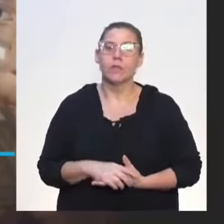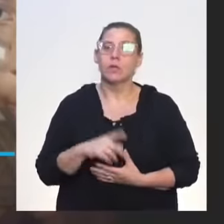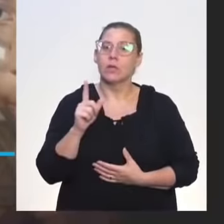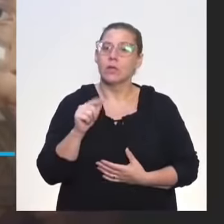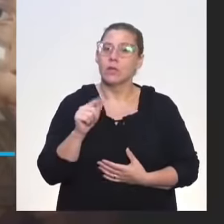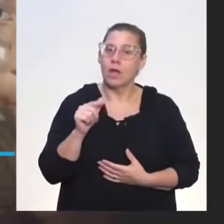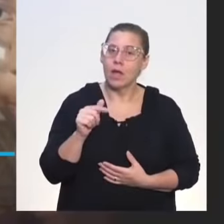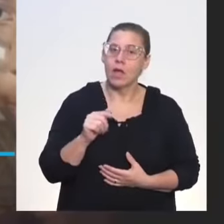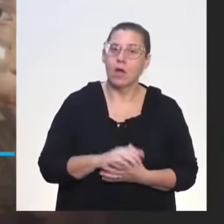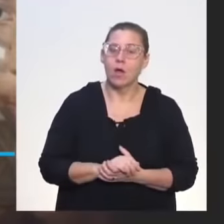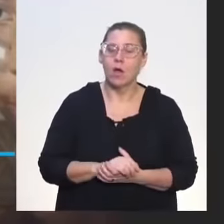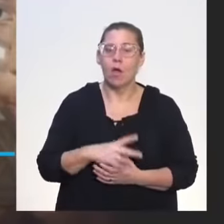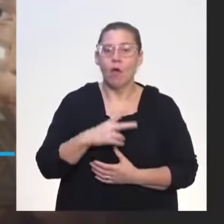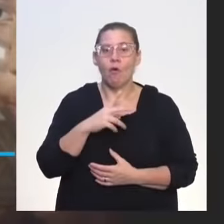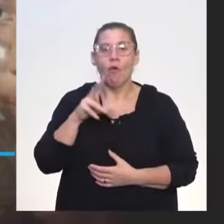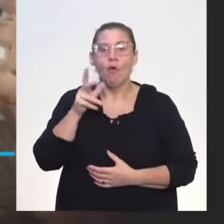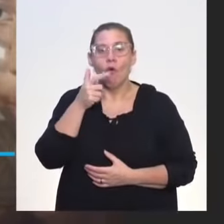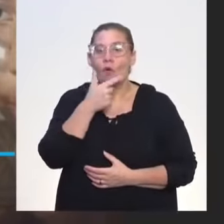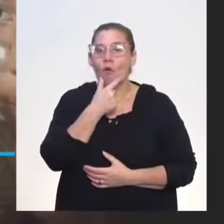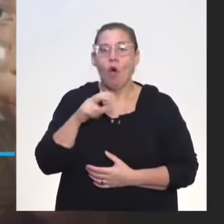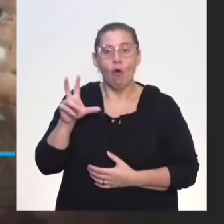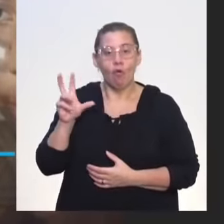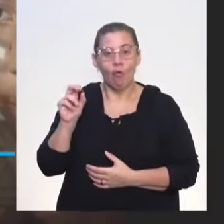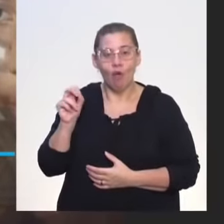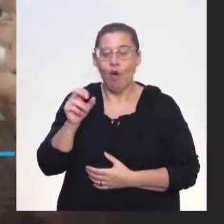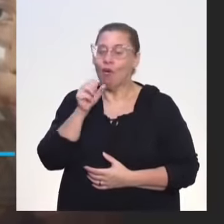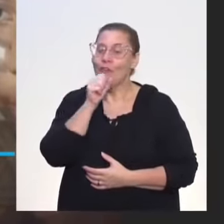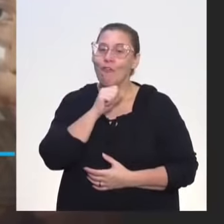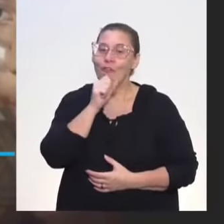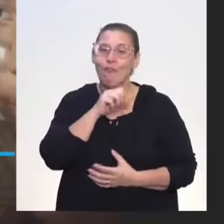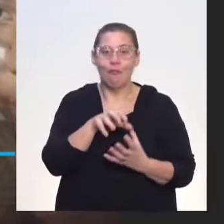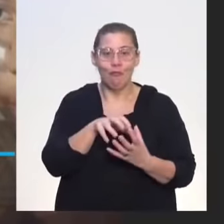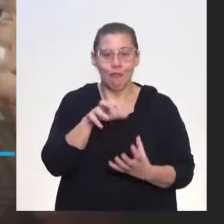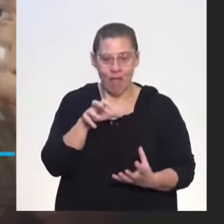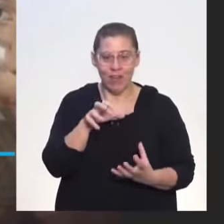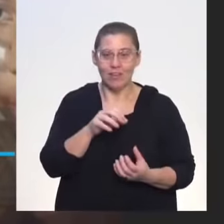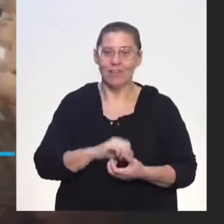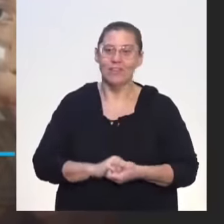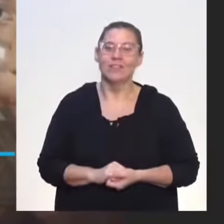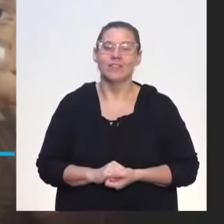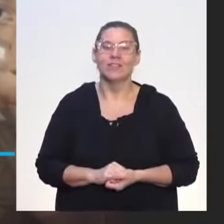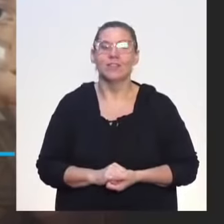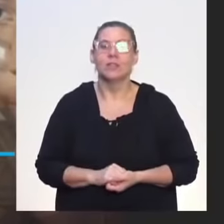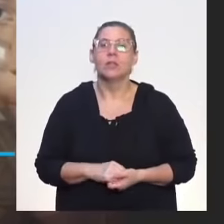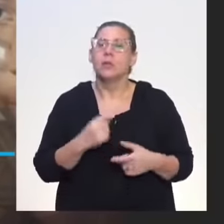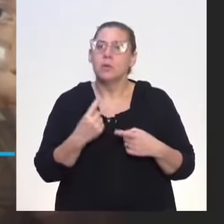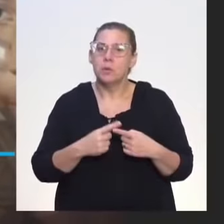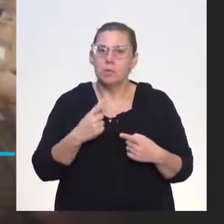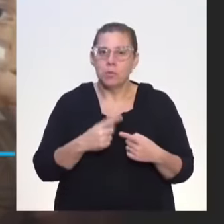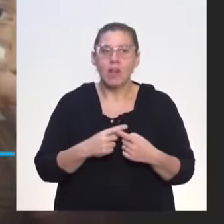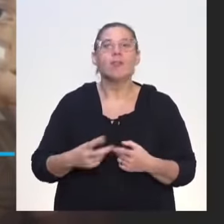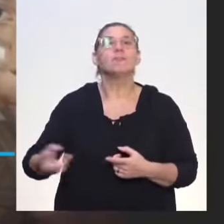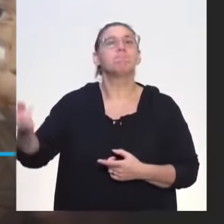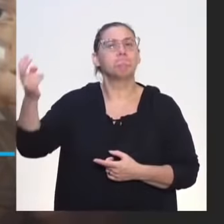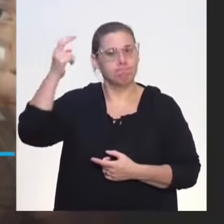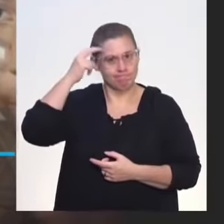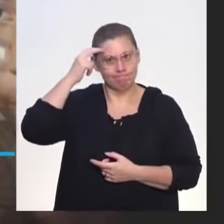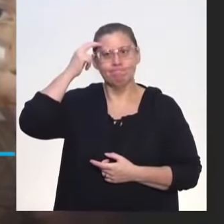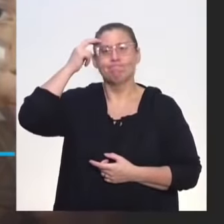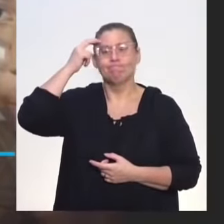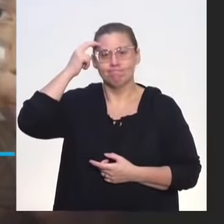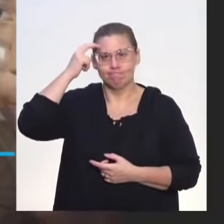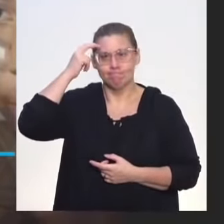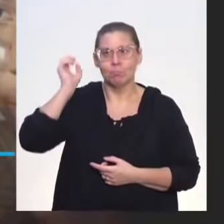o nosso avô. Né? São os velhos, nós chamamos carinhosamente assim, porque eles são os sábios. E